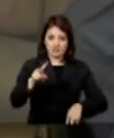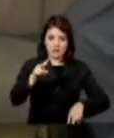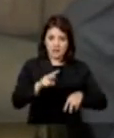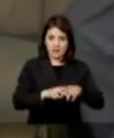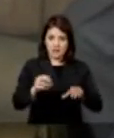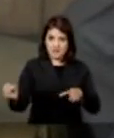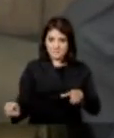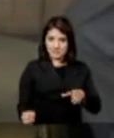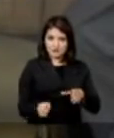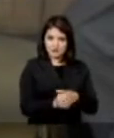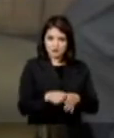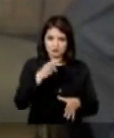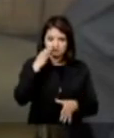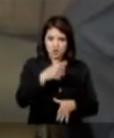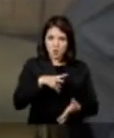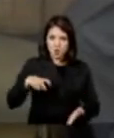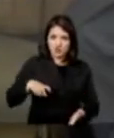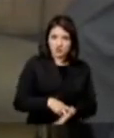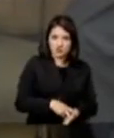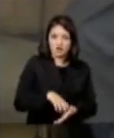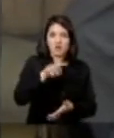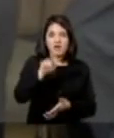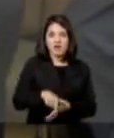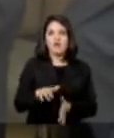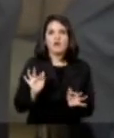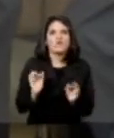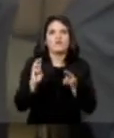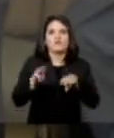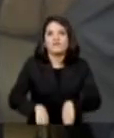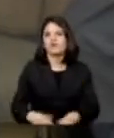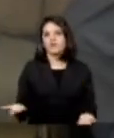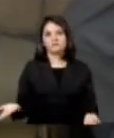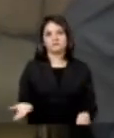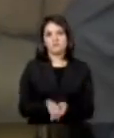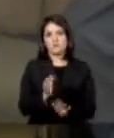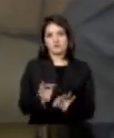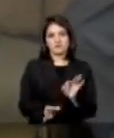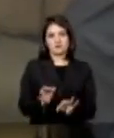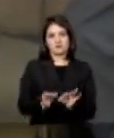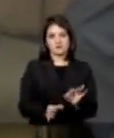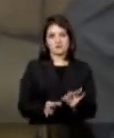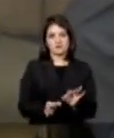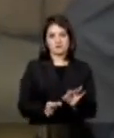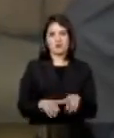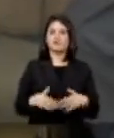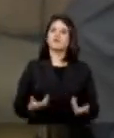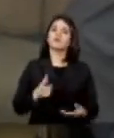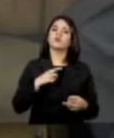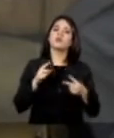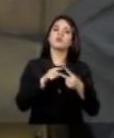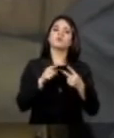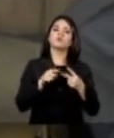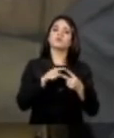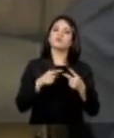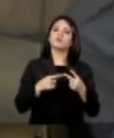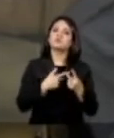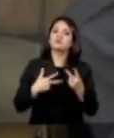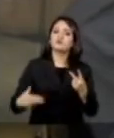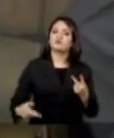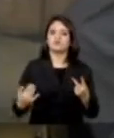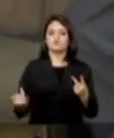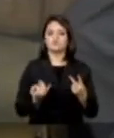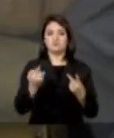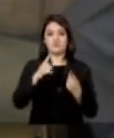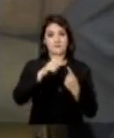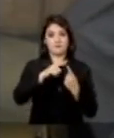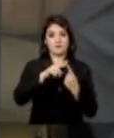penal condenatória é o trânsito em julgado. E aqui nós temos duas verdades incontestes. A primeira delas